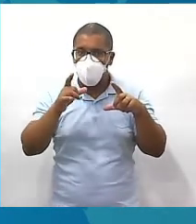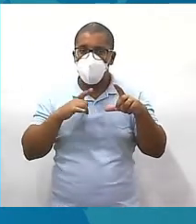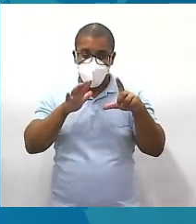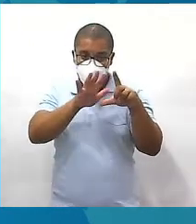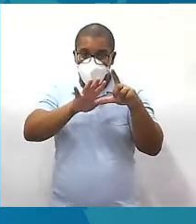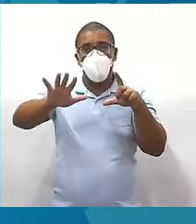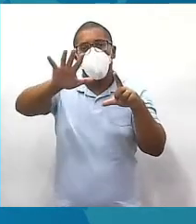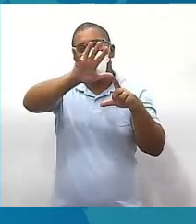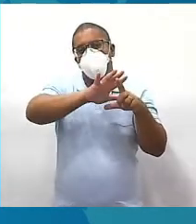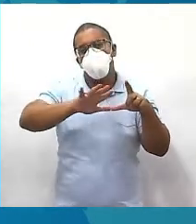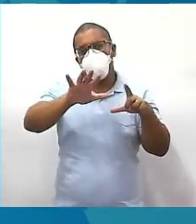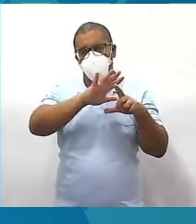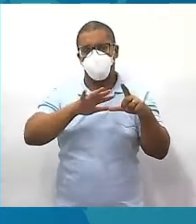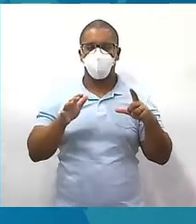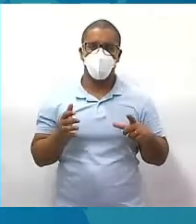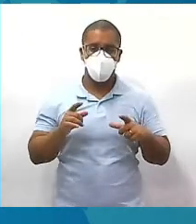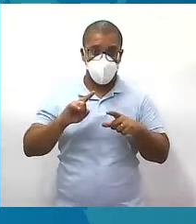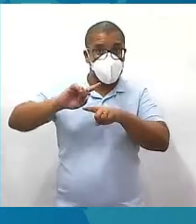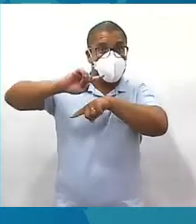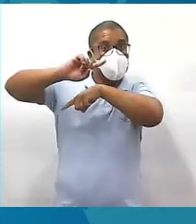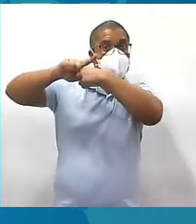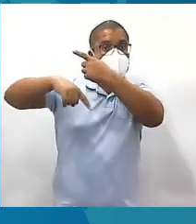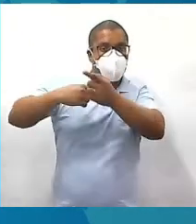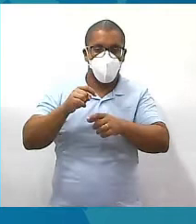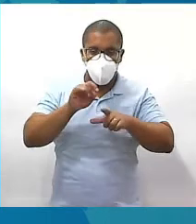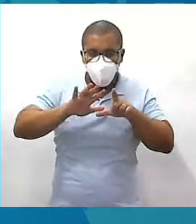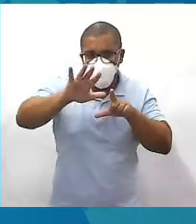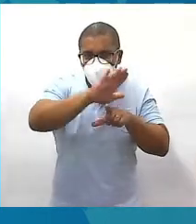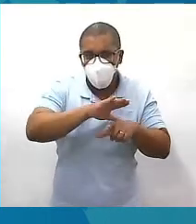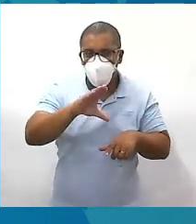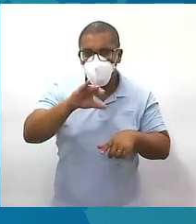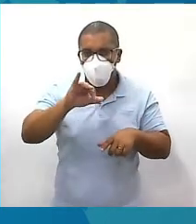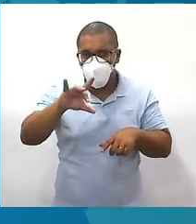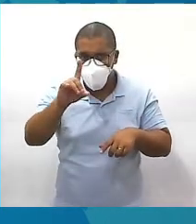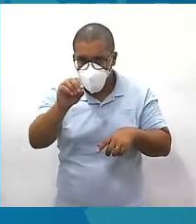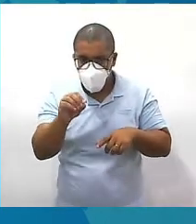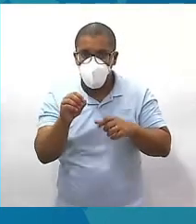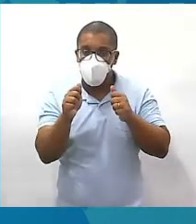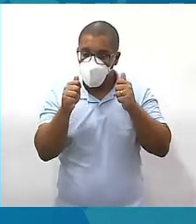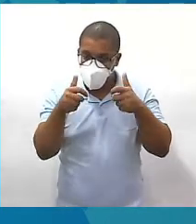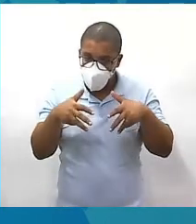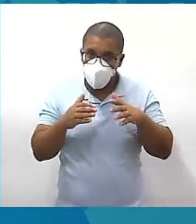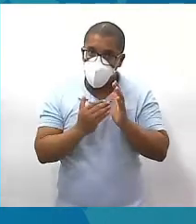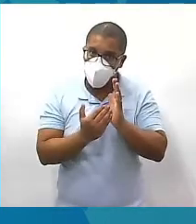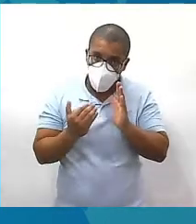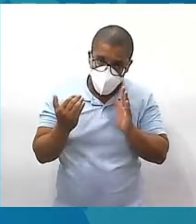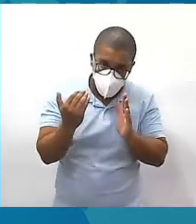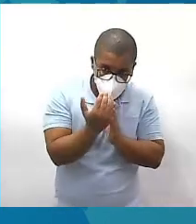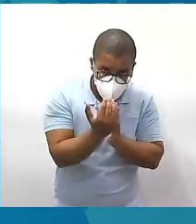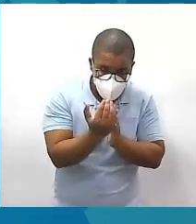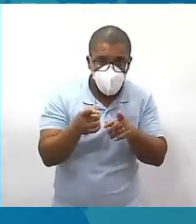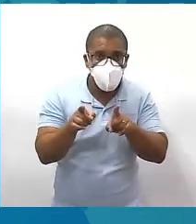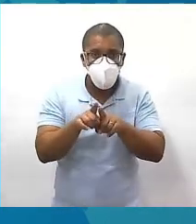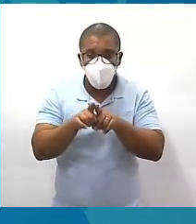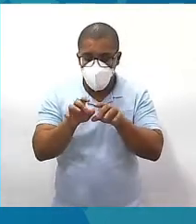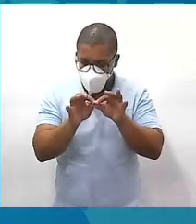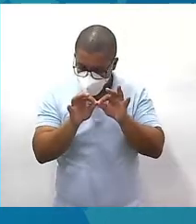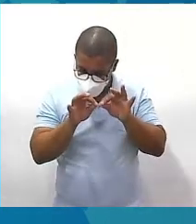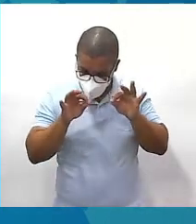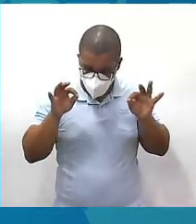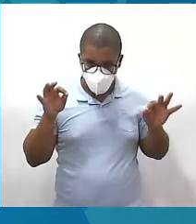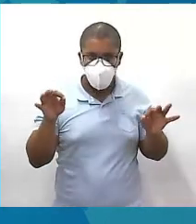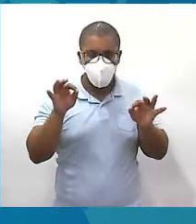mais fortemente falando sobre a área do círculo e muito mais fortemente falando sobre comprimento